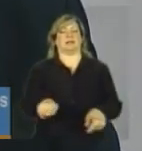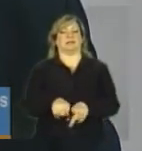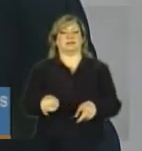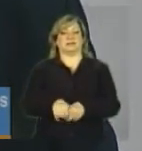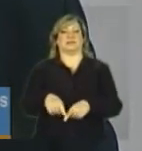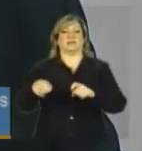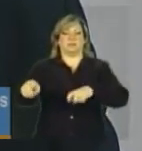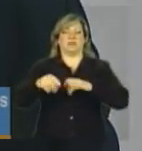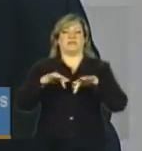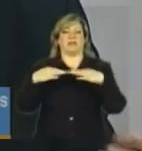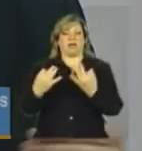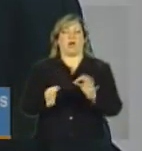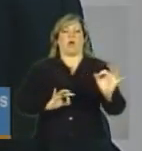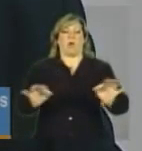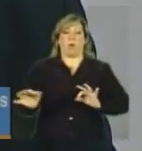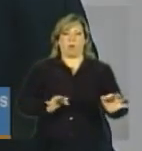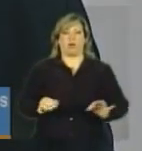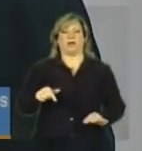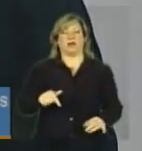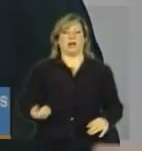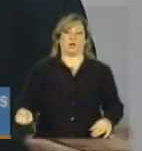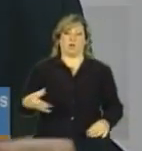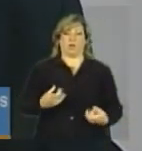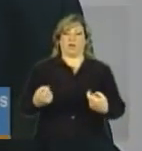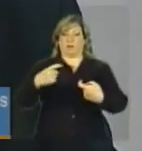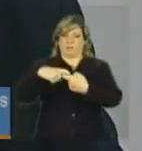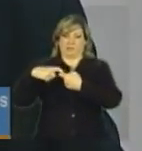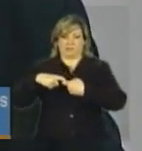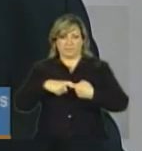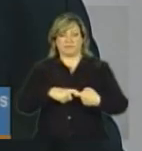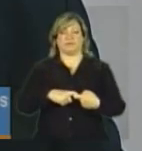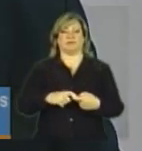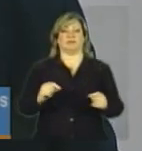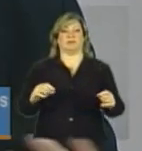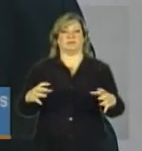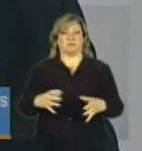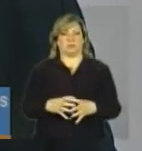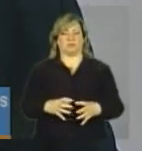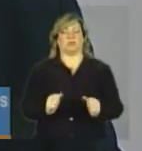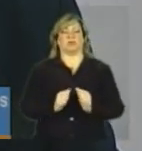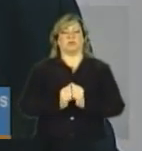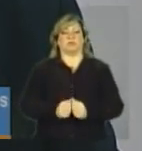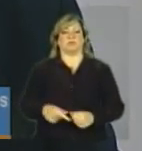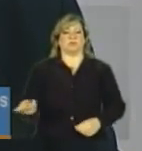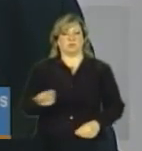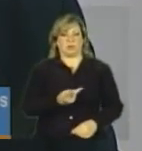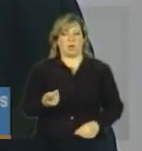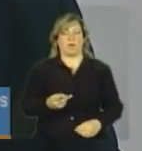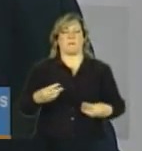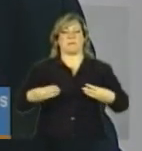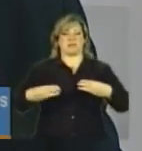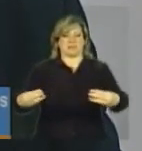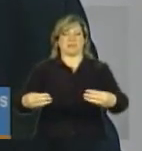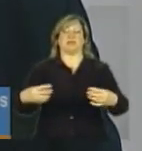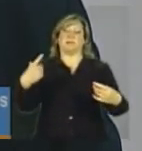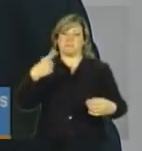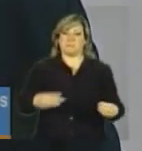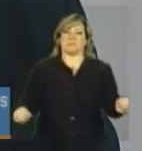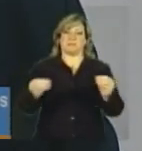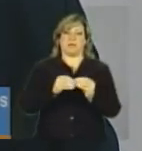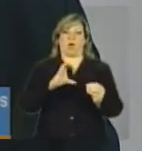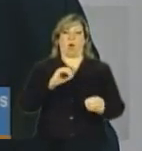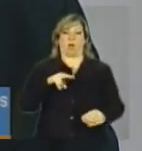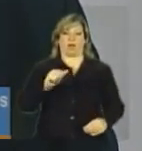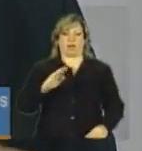daquitura familiar também coordenam. Esta nossa parceria, essa convivência que se dá entre esses dois ministérios mais a CONAB, é